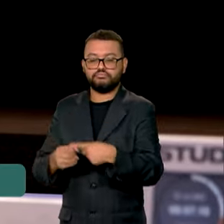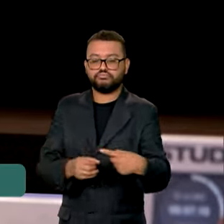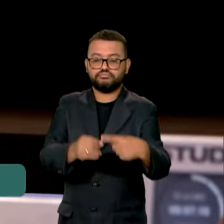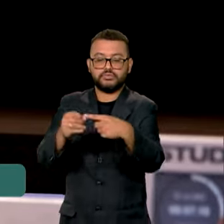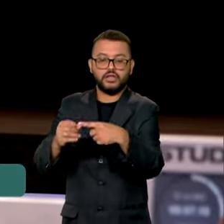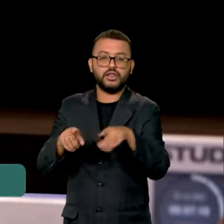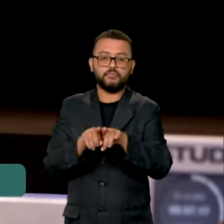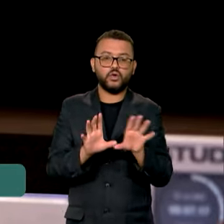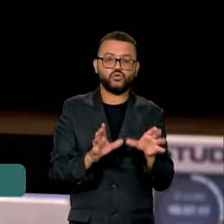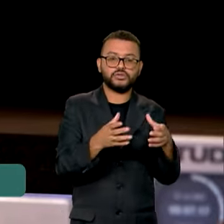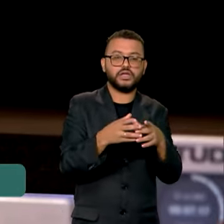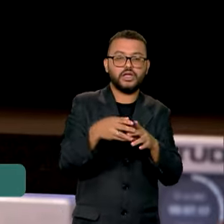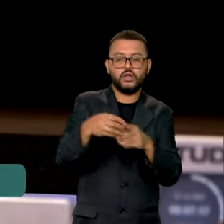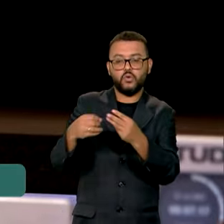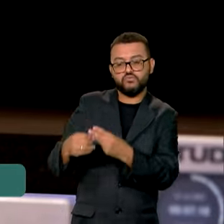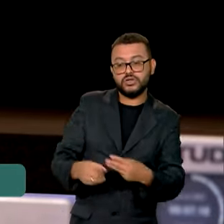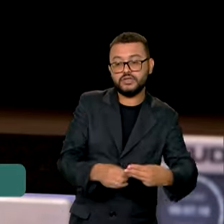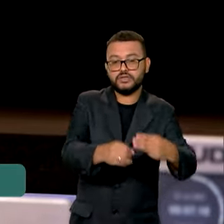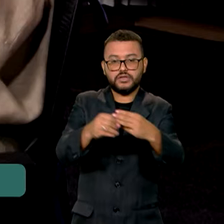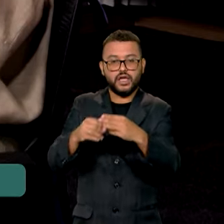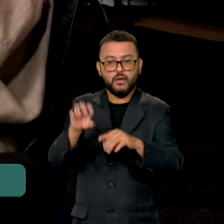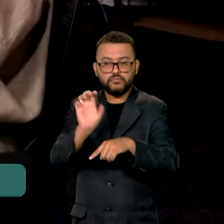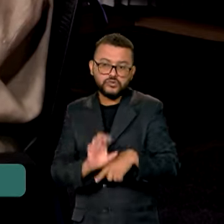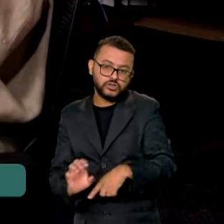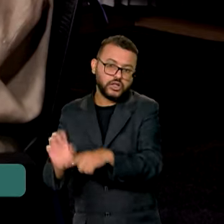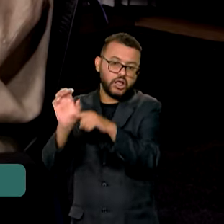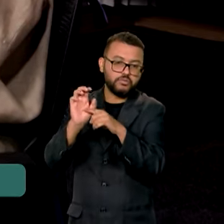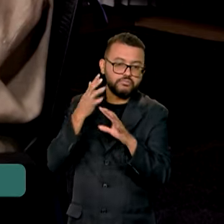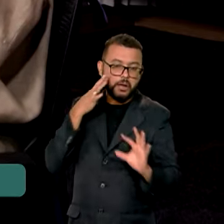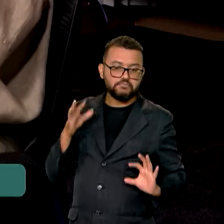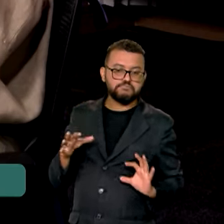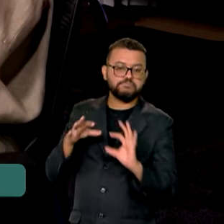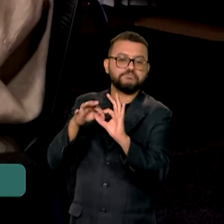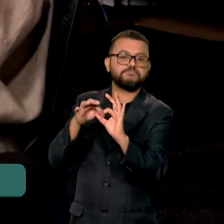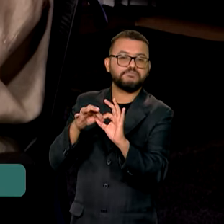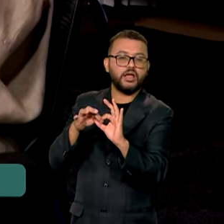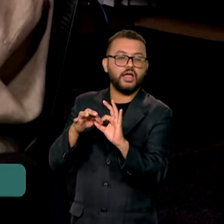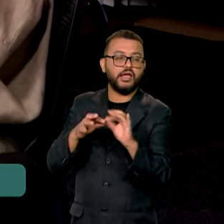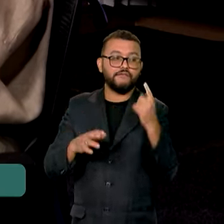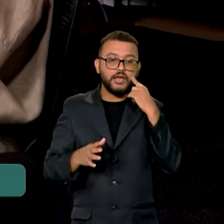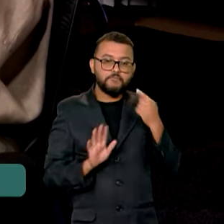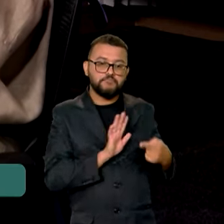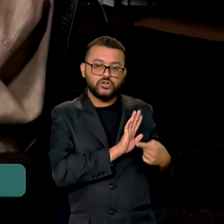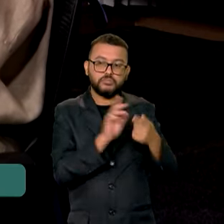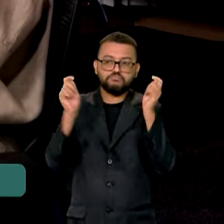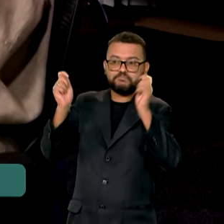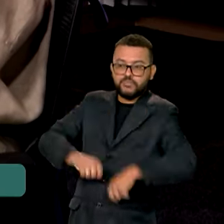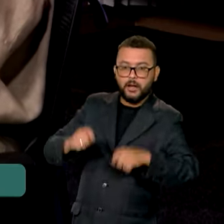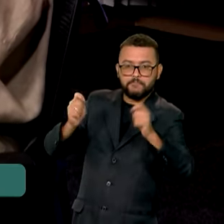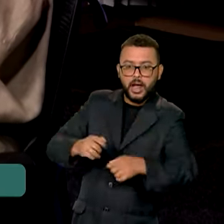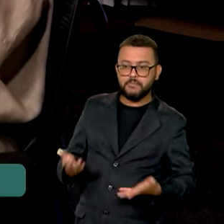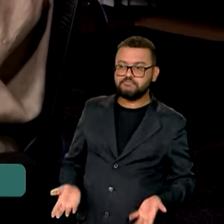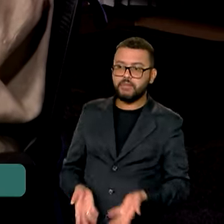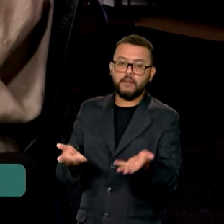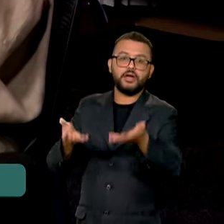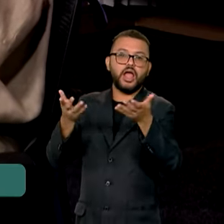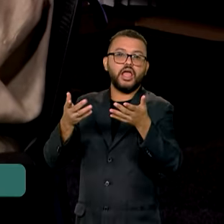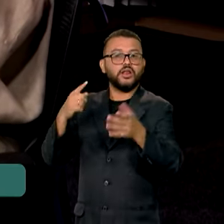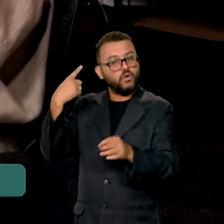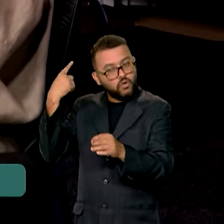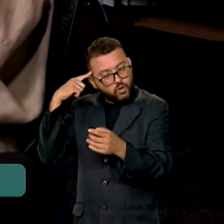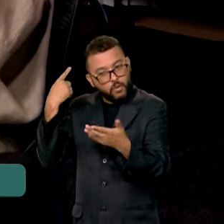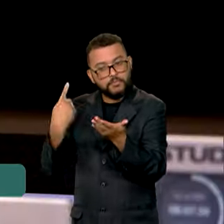participação social nos municípios, nos estados, no governo federal, para capacitar e empoderar esses conselhos também nessa agenda